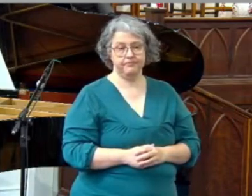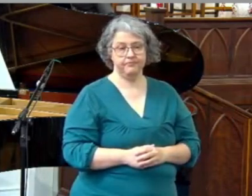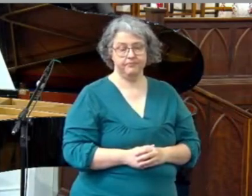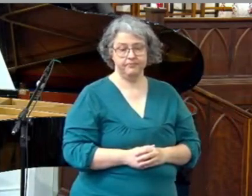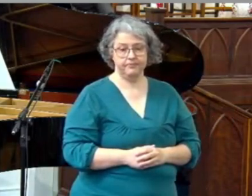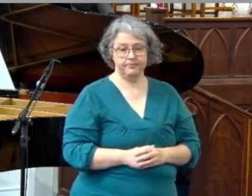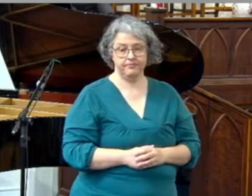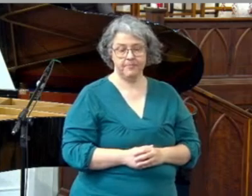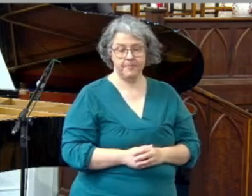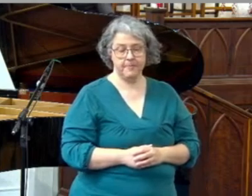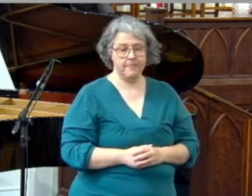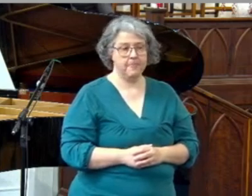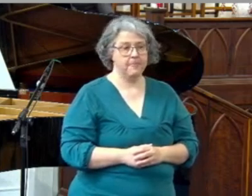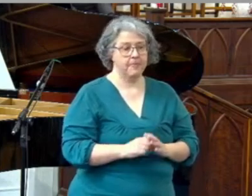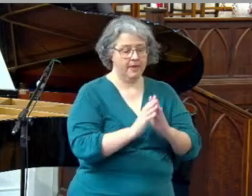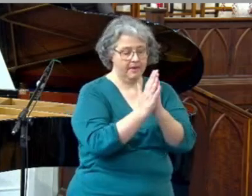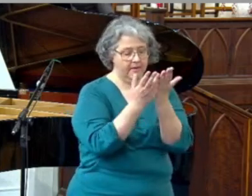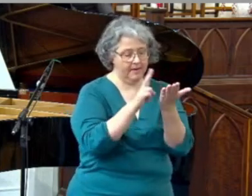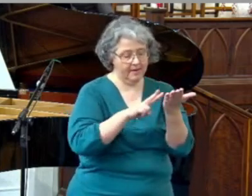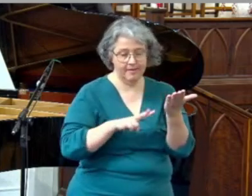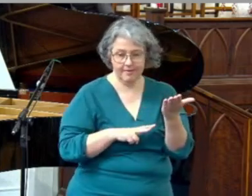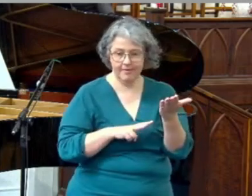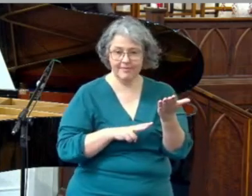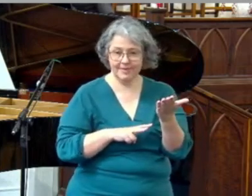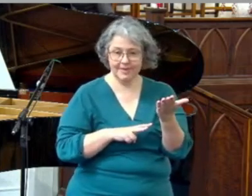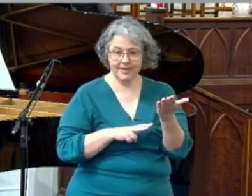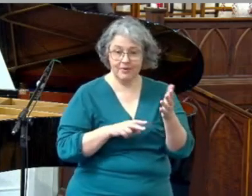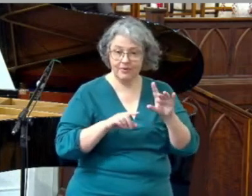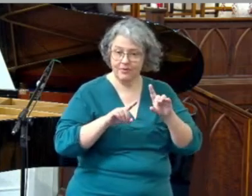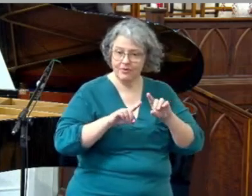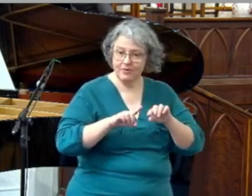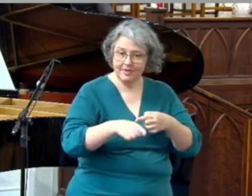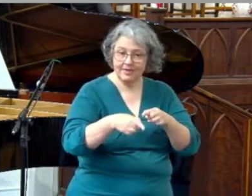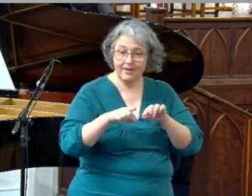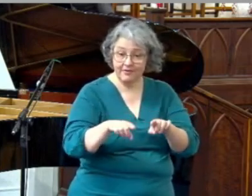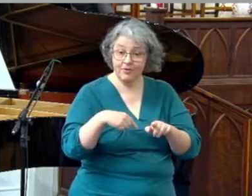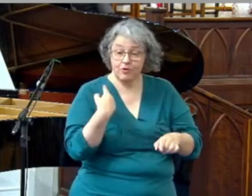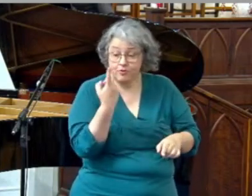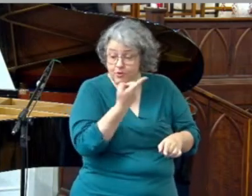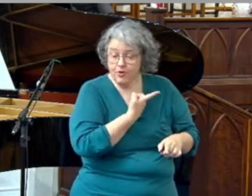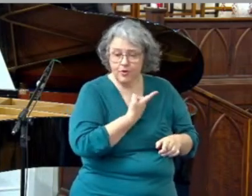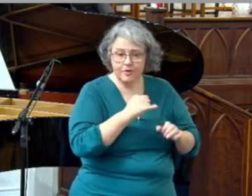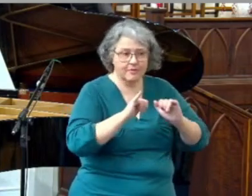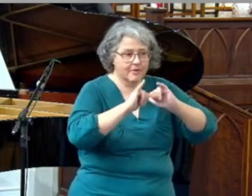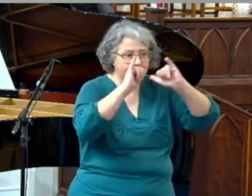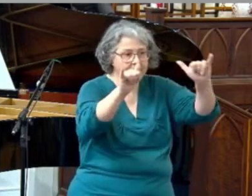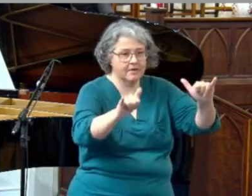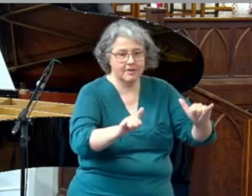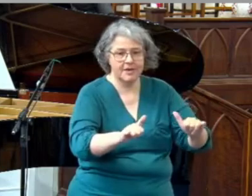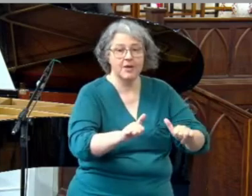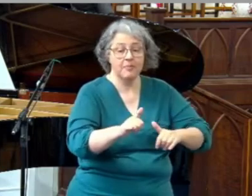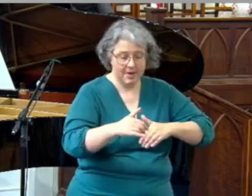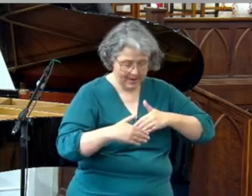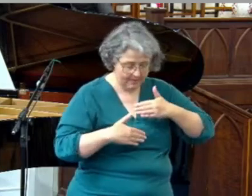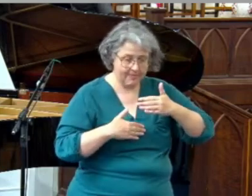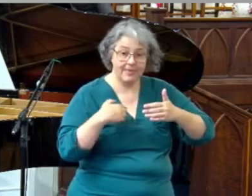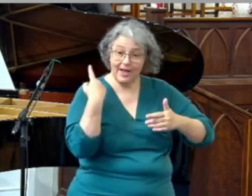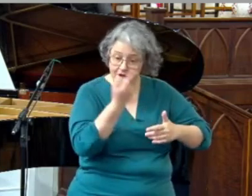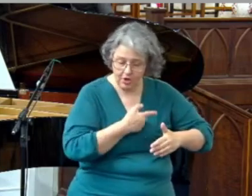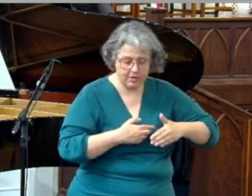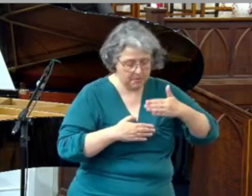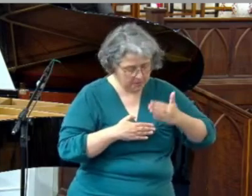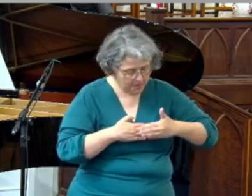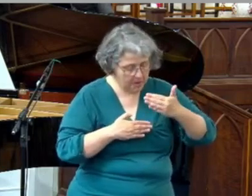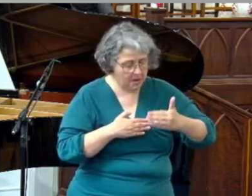é um desafio evangelístico. Para que nós possamos gradativamente absorver